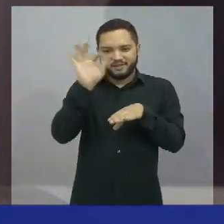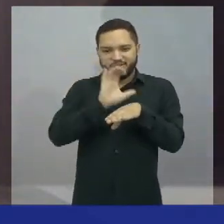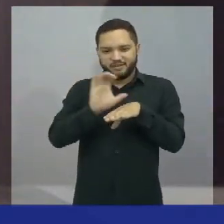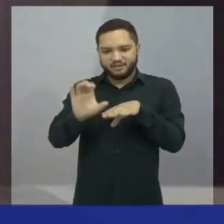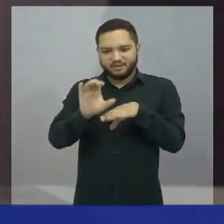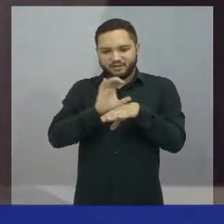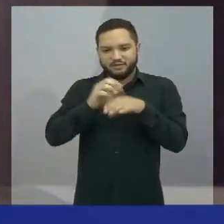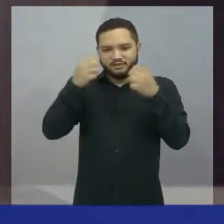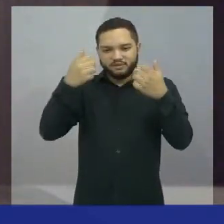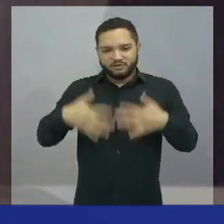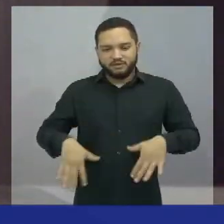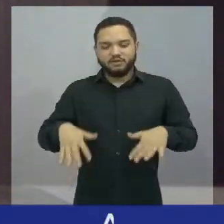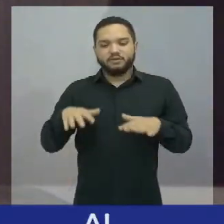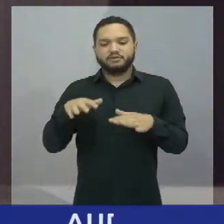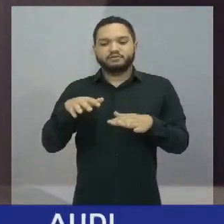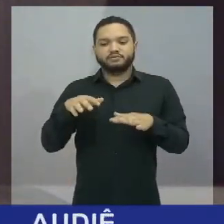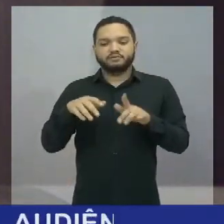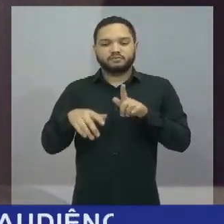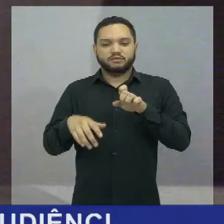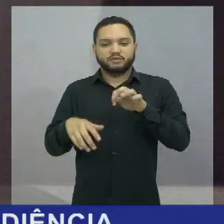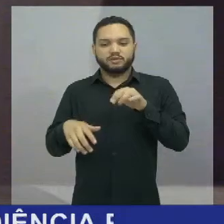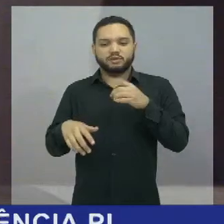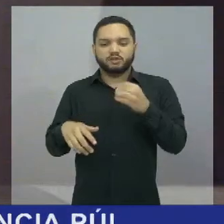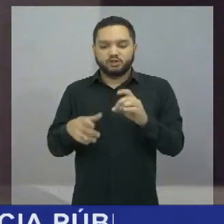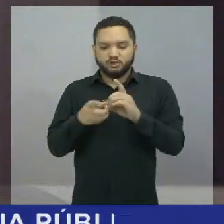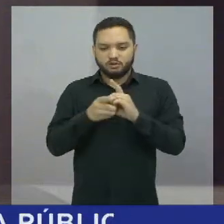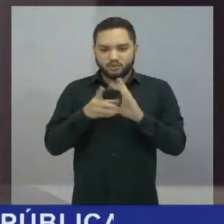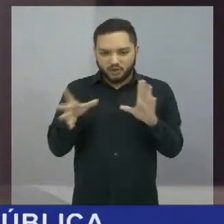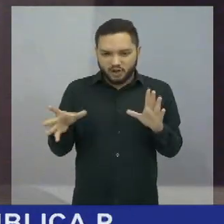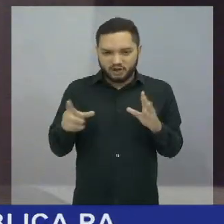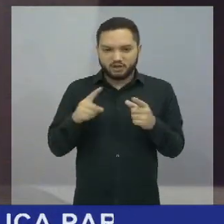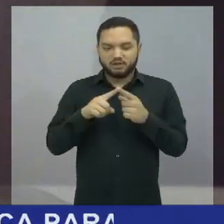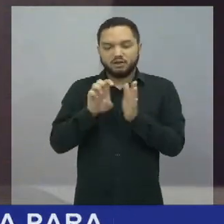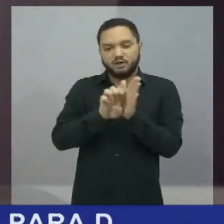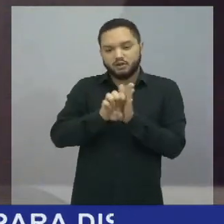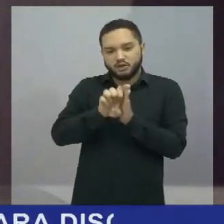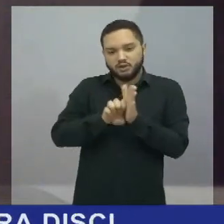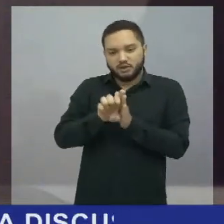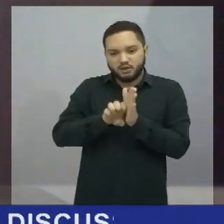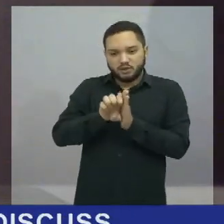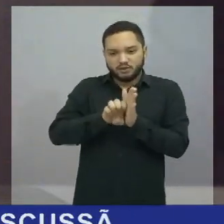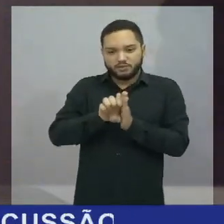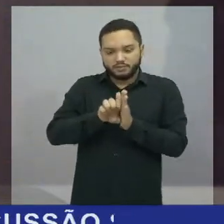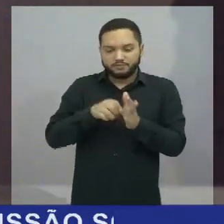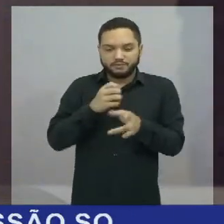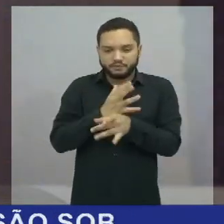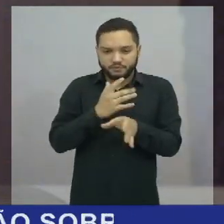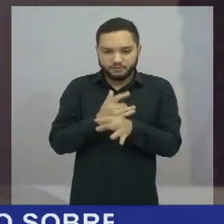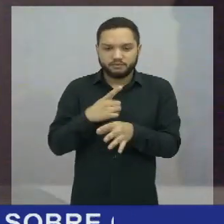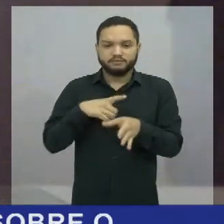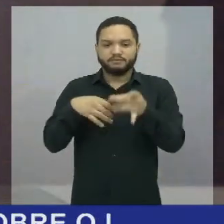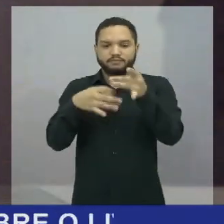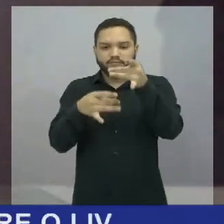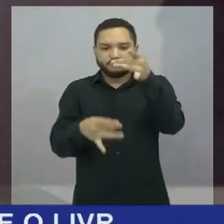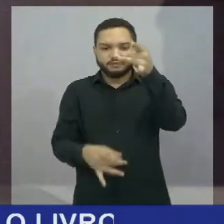Federal, que fala da gestão democrática, o Estatuto da Cidade, que na sua política, que detalha a política urbana da